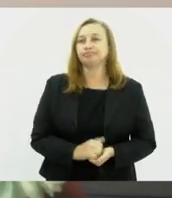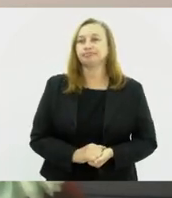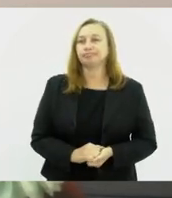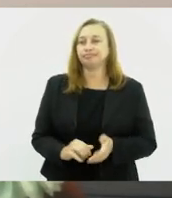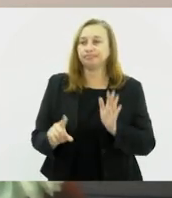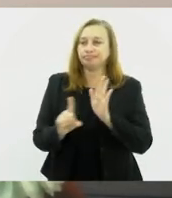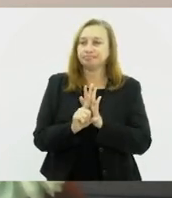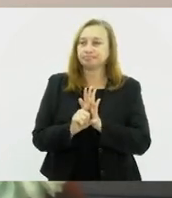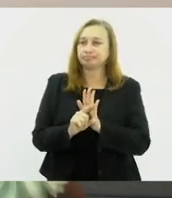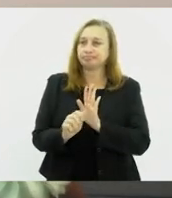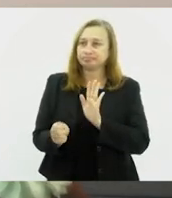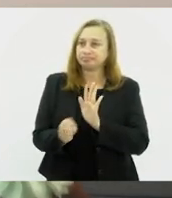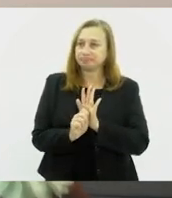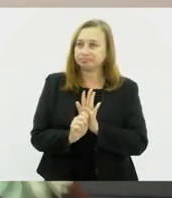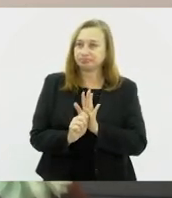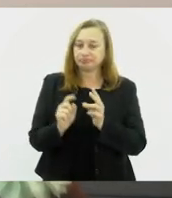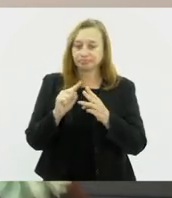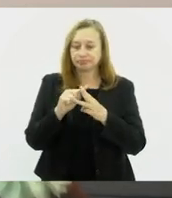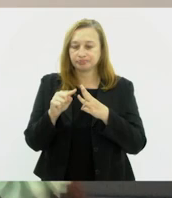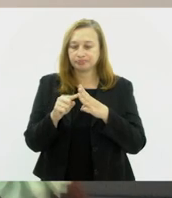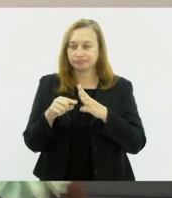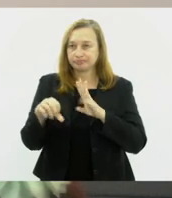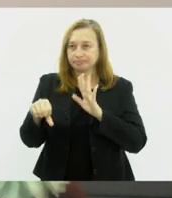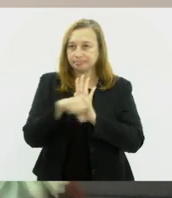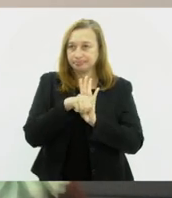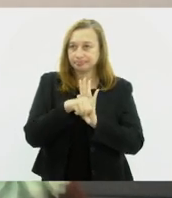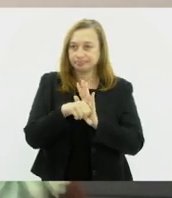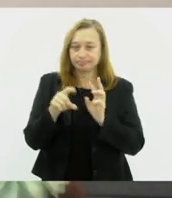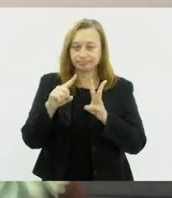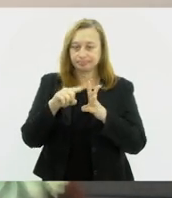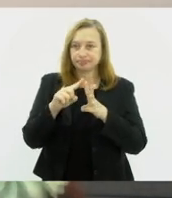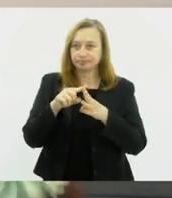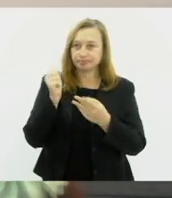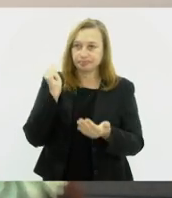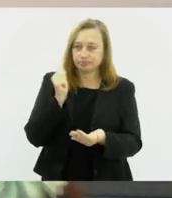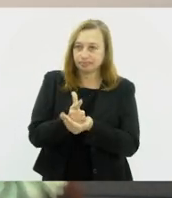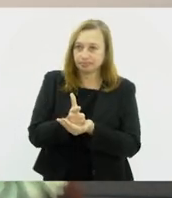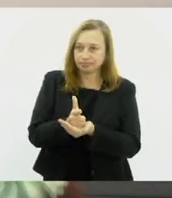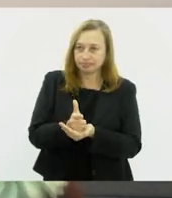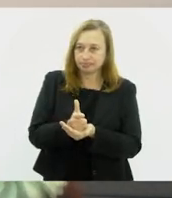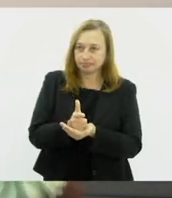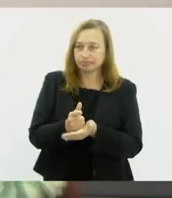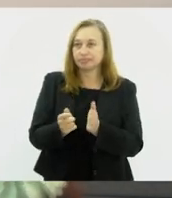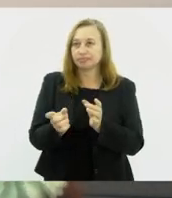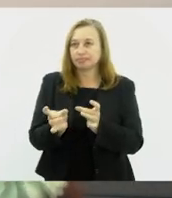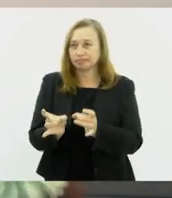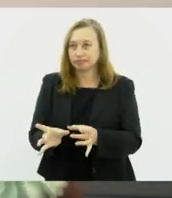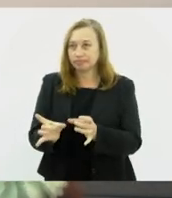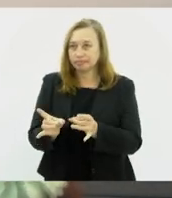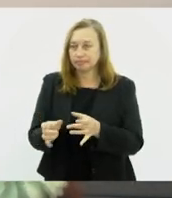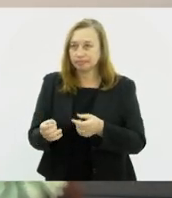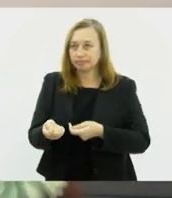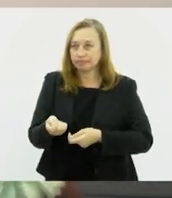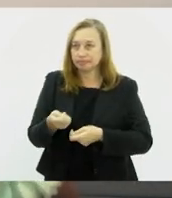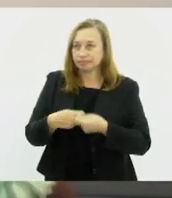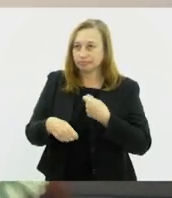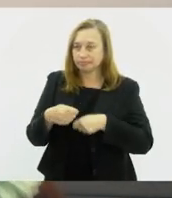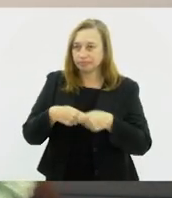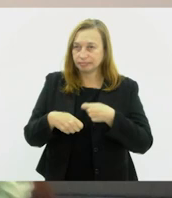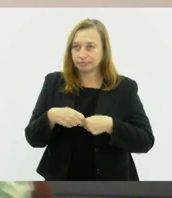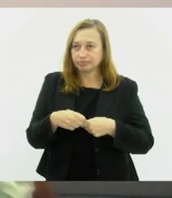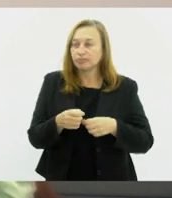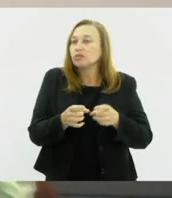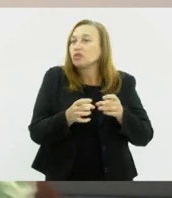de drogas tem três crimes comprar vender e financiar